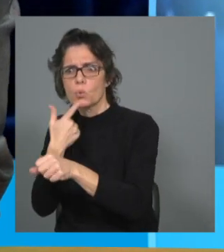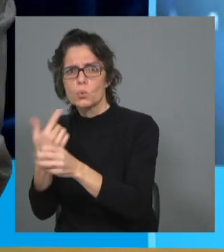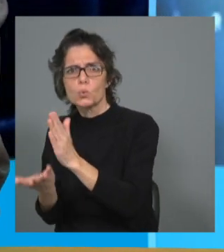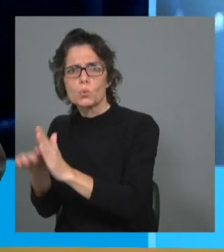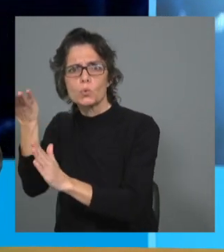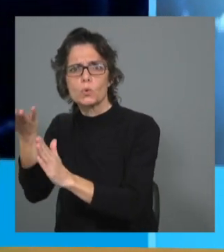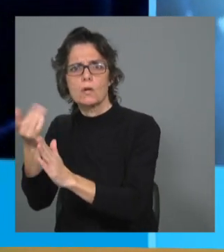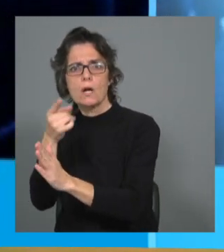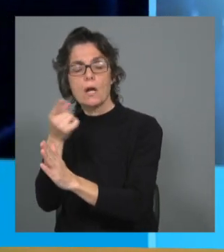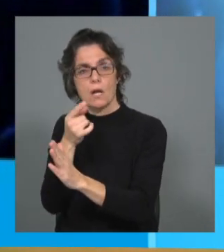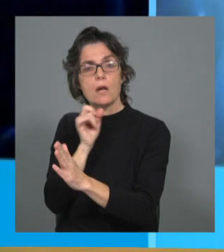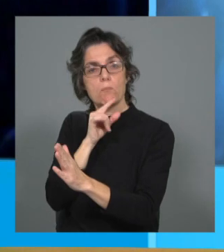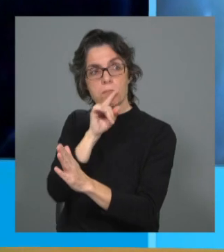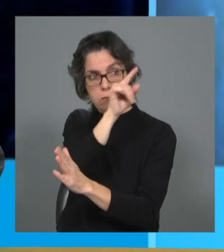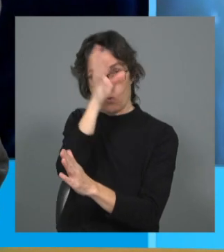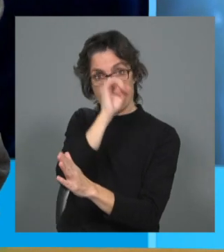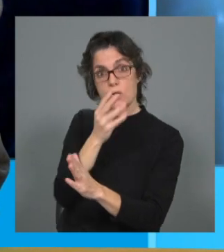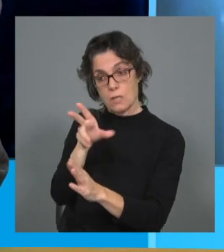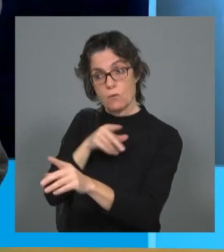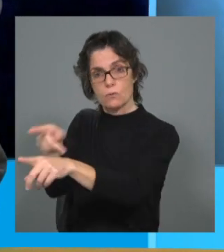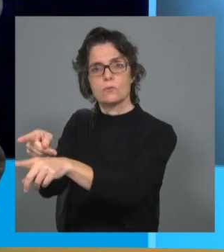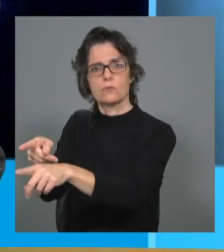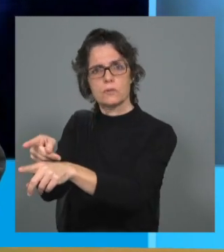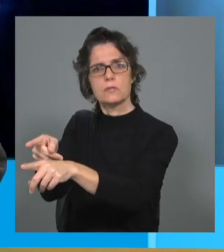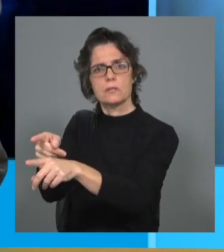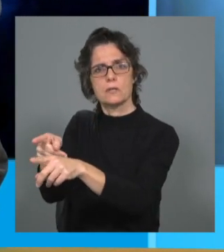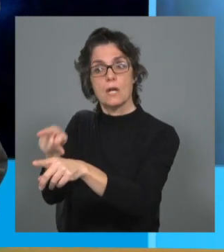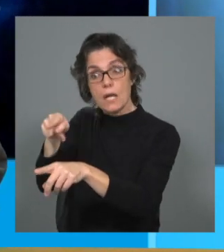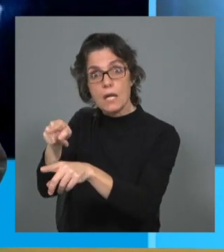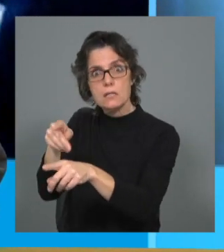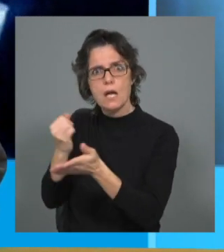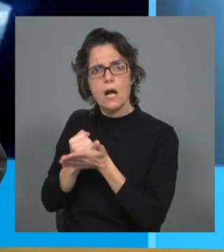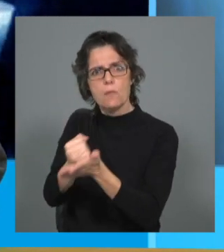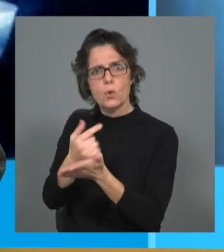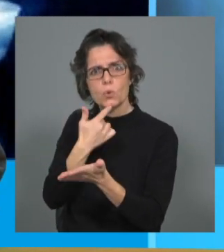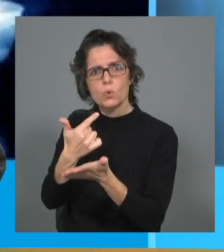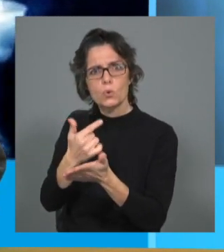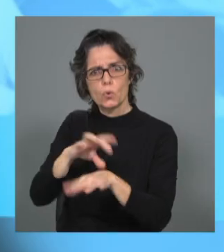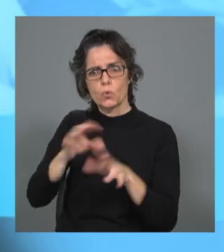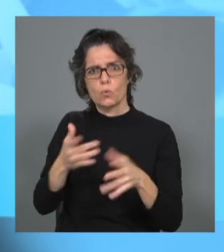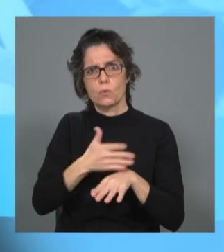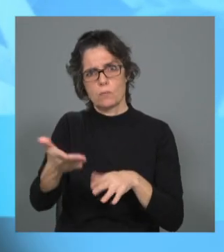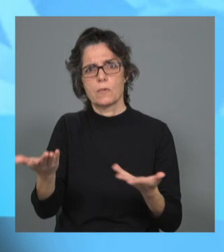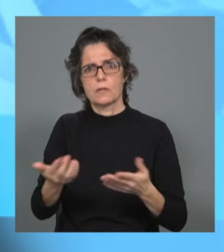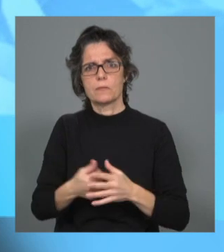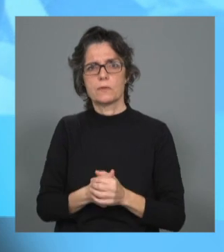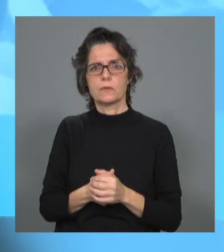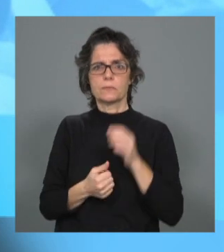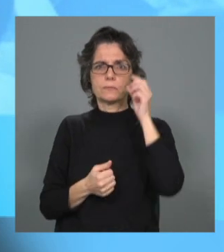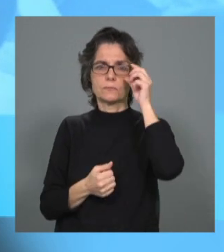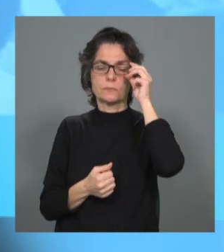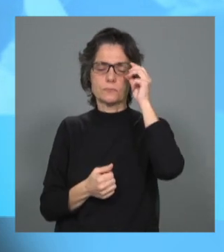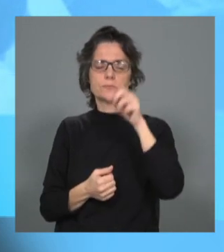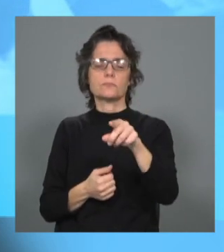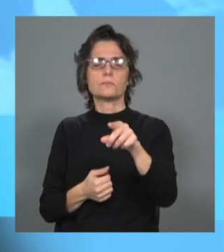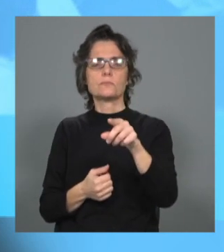tem o reconhecimento público que deve ter e que na pandemia ajudou muito. Um dado deste último ato